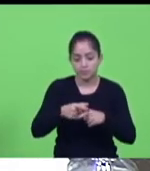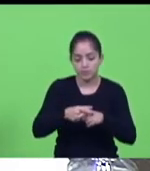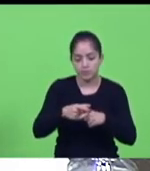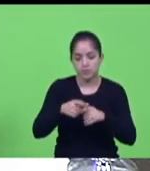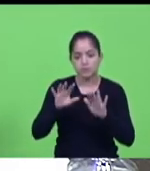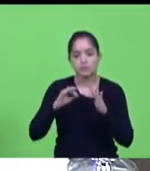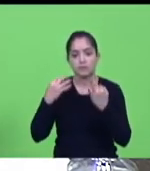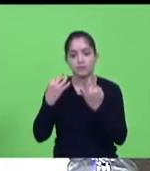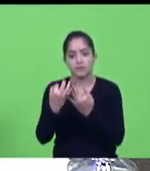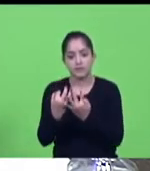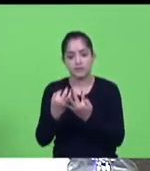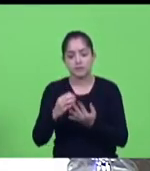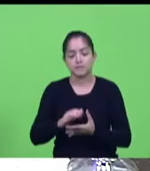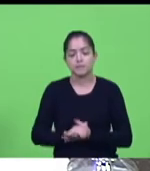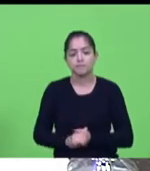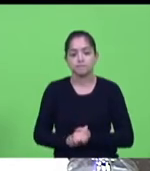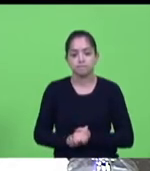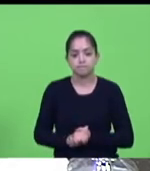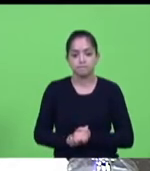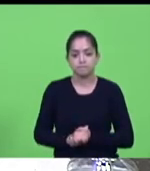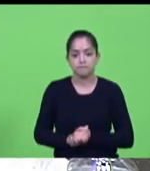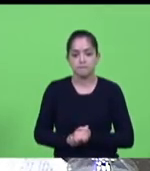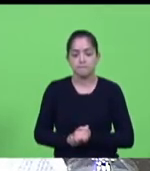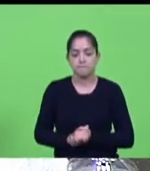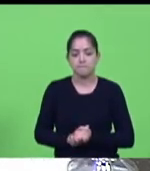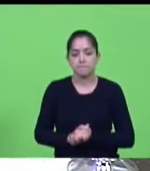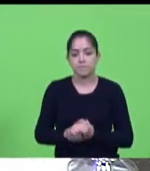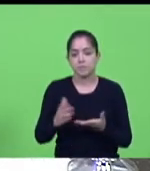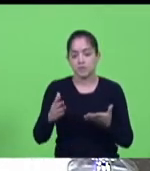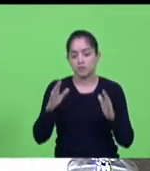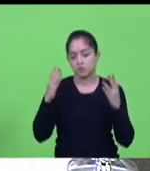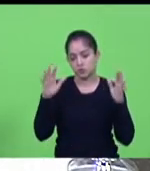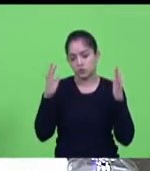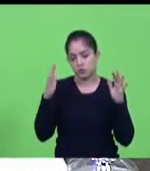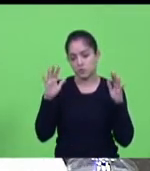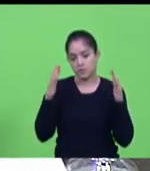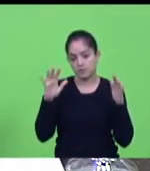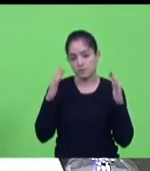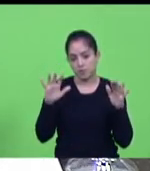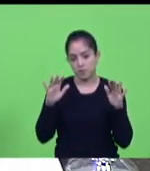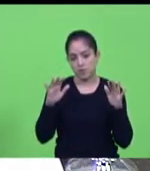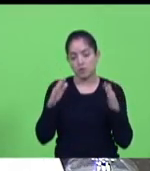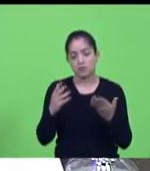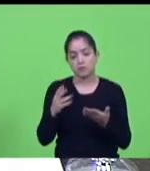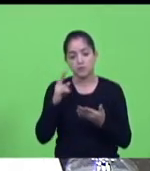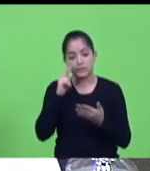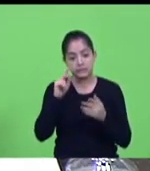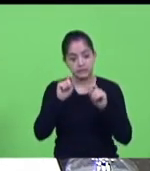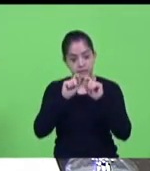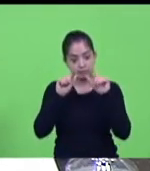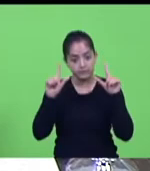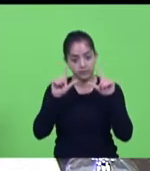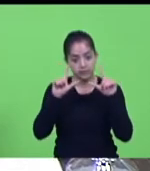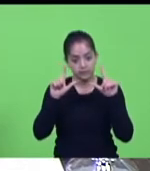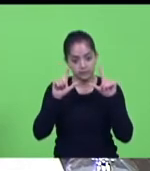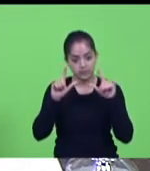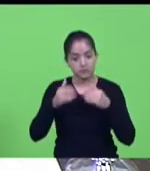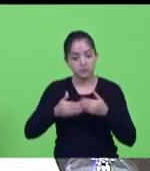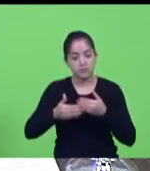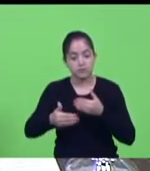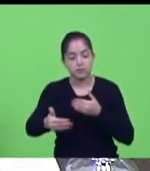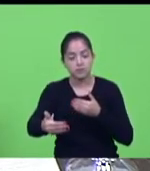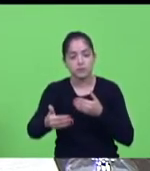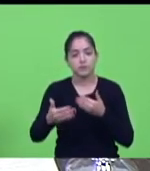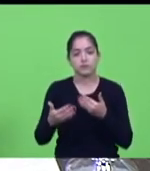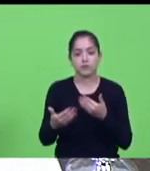deputado Silvio. Portanto, comemoramos, mas vamos ficar atentos para que